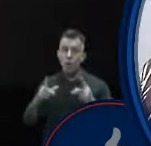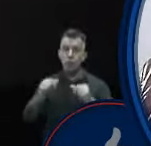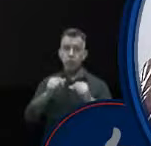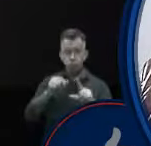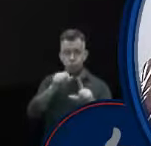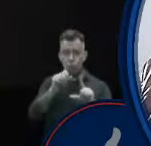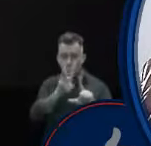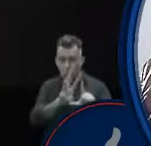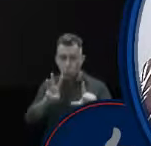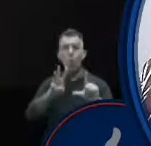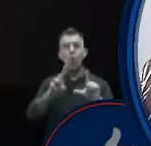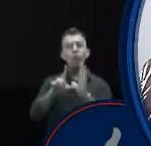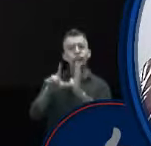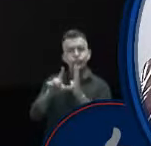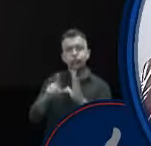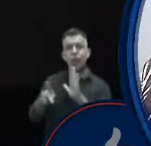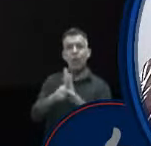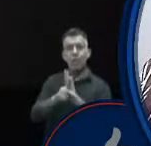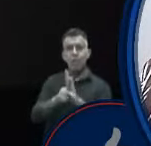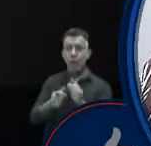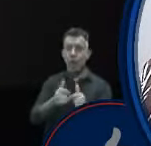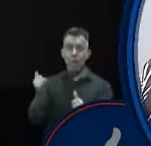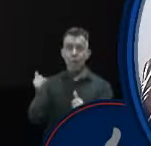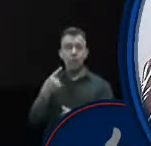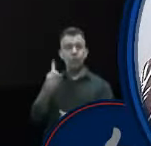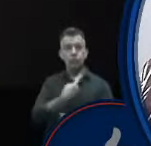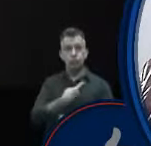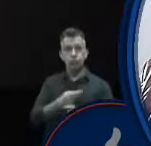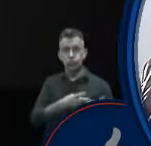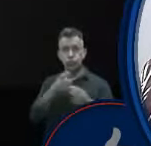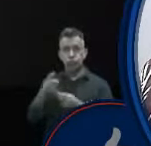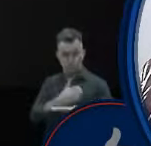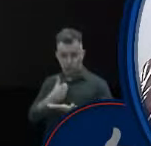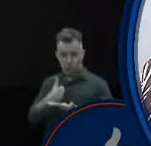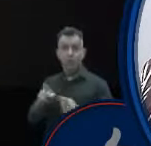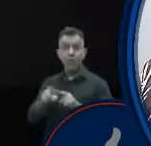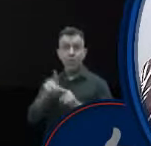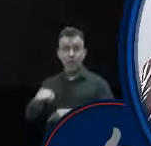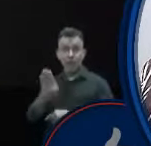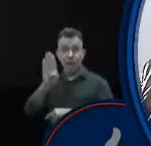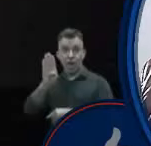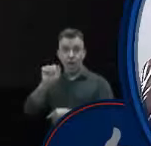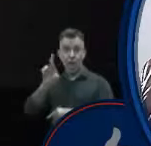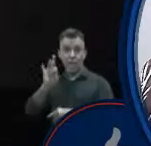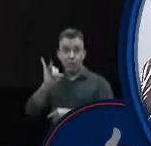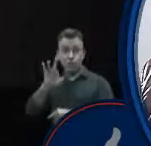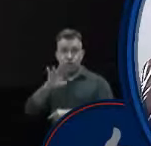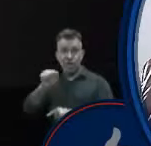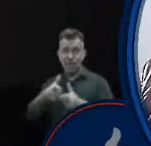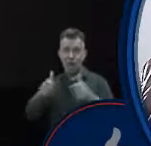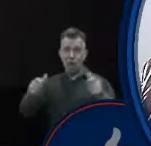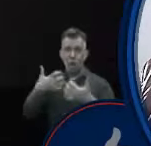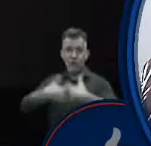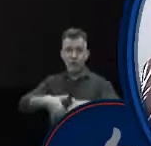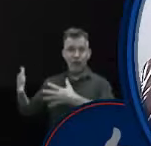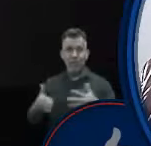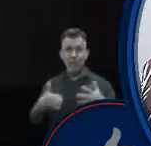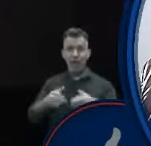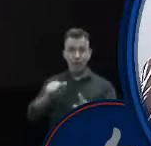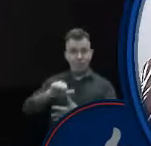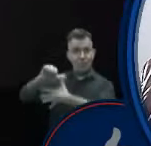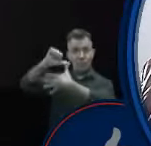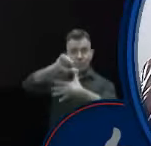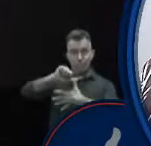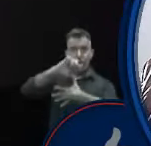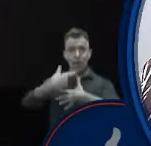os canais e é super relevante para o nosso crediário. E ainda contamos com a Bartira, a maior fábrica da América Latina e marca